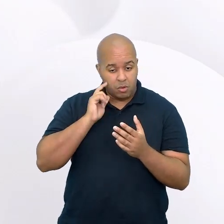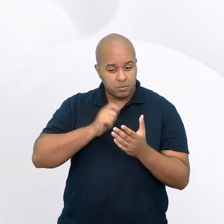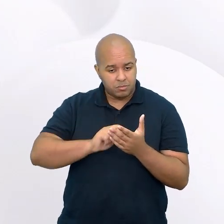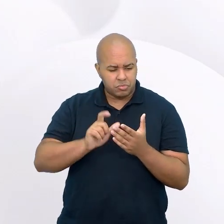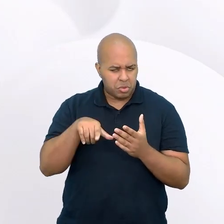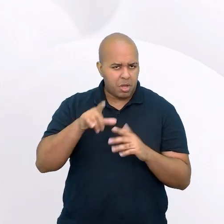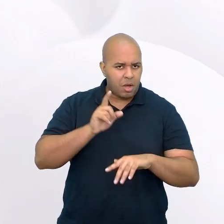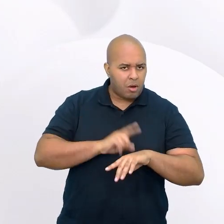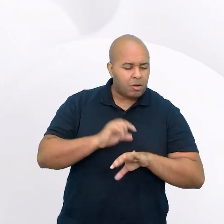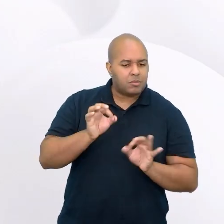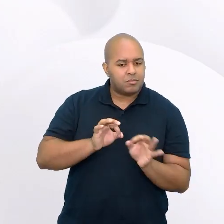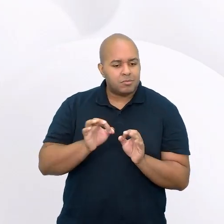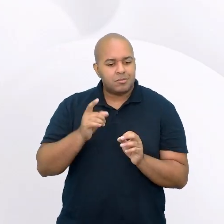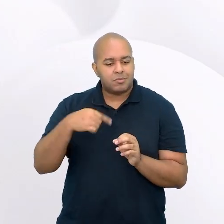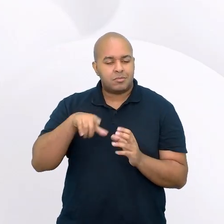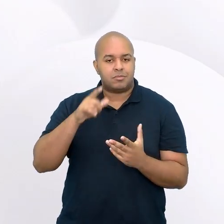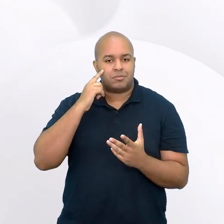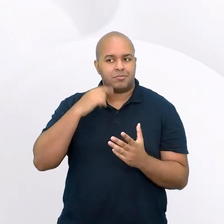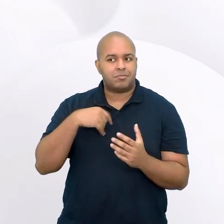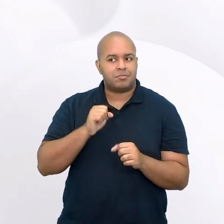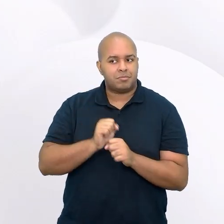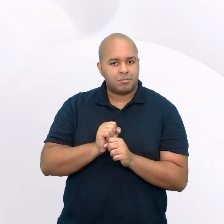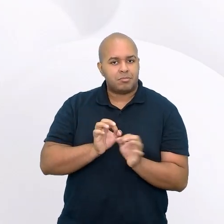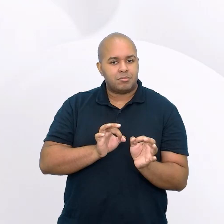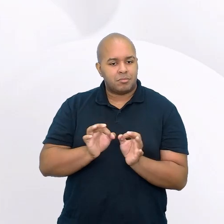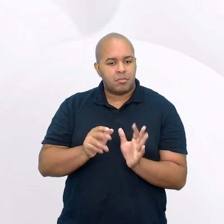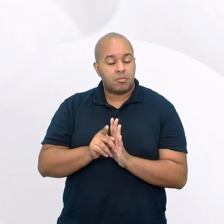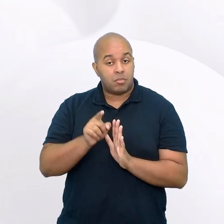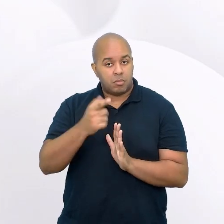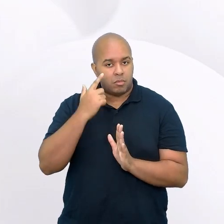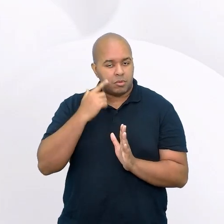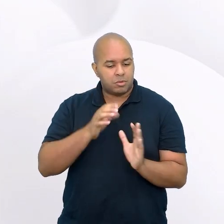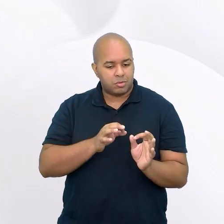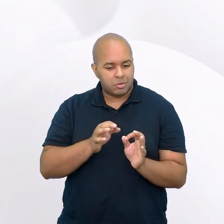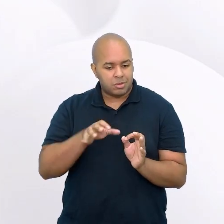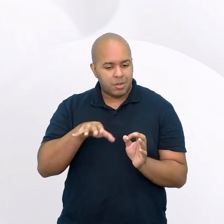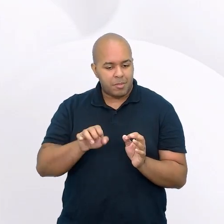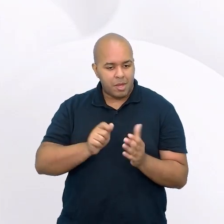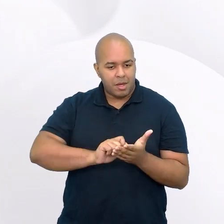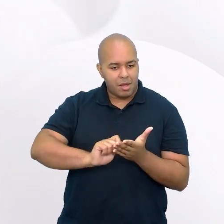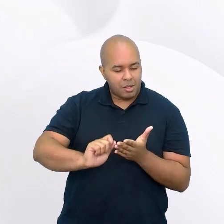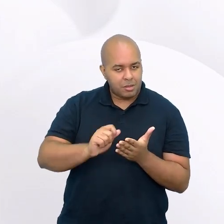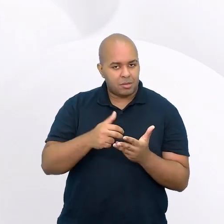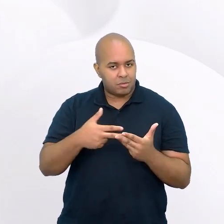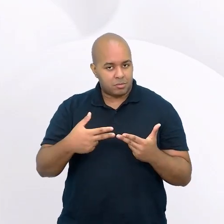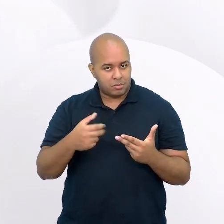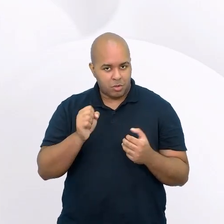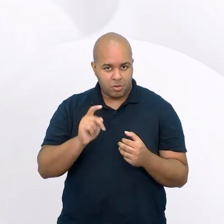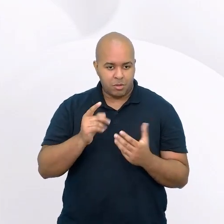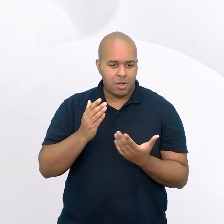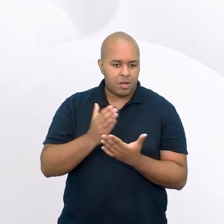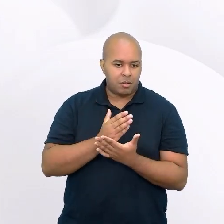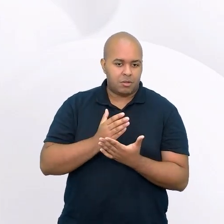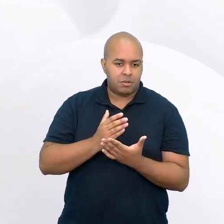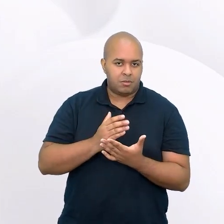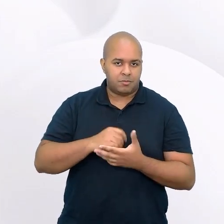né que é aquele momento que a gente deixa destinado para vocês se organizarem a notarem